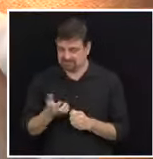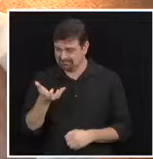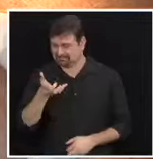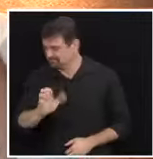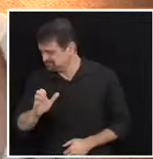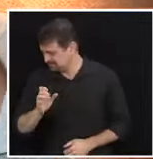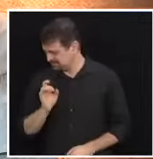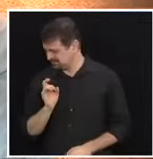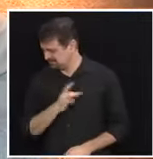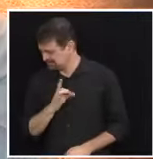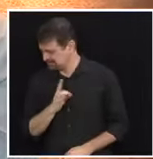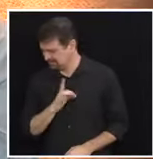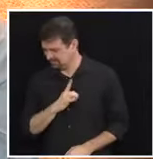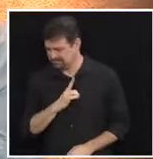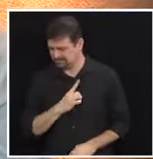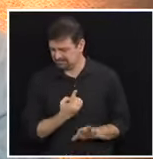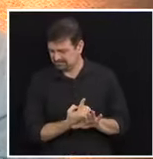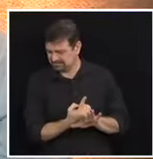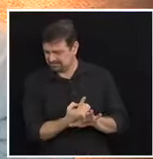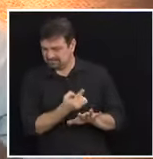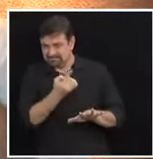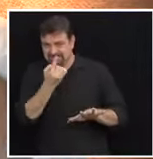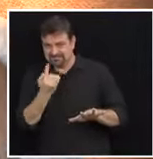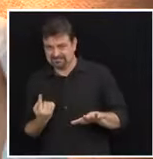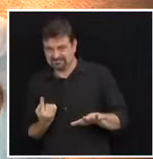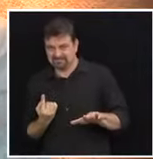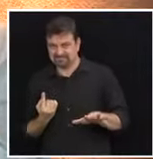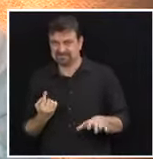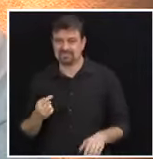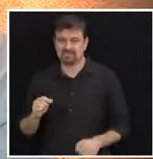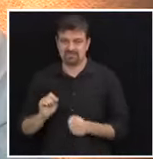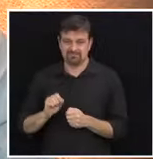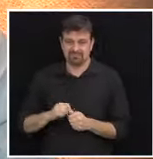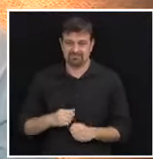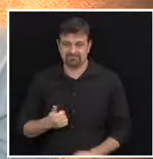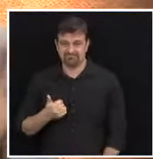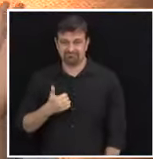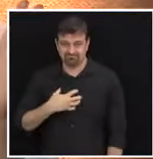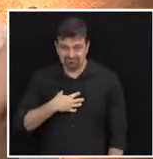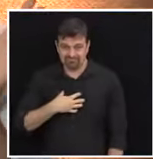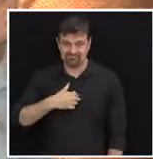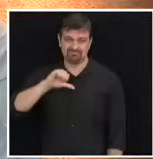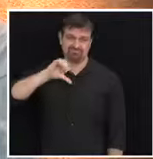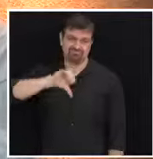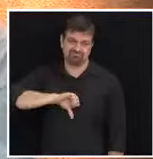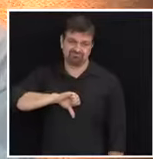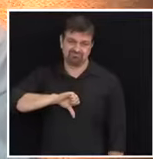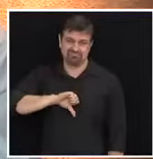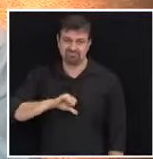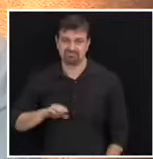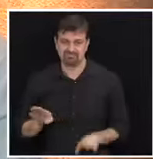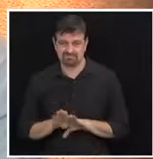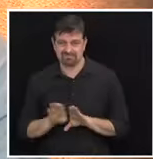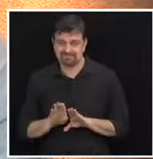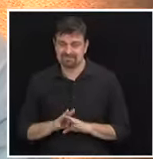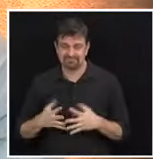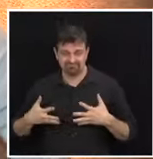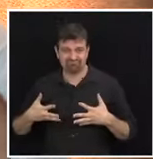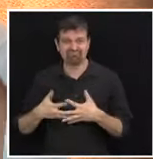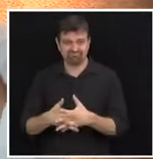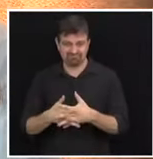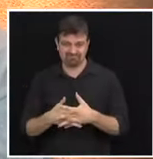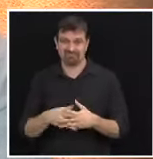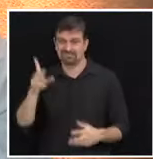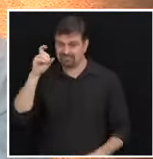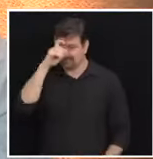teste, ela vai se sentir insegura, vai comprometer a autoestima. Isso tudo indiretamente ou diretamente compromete